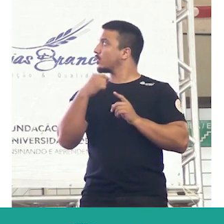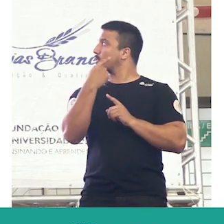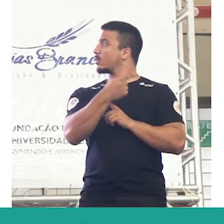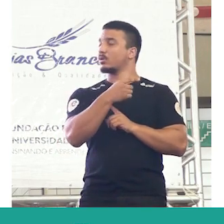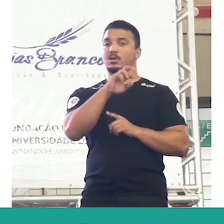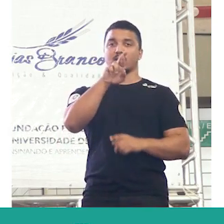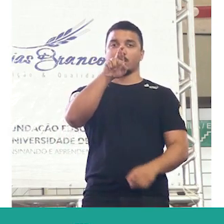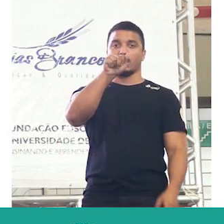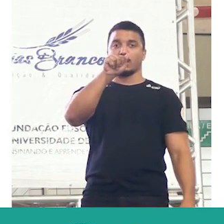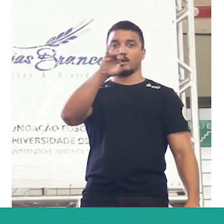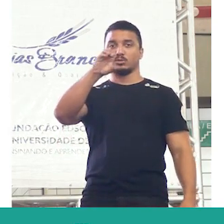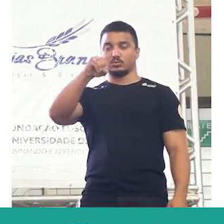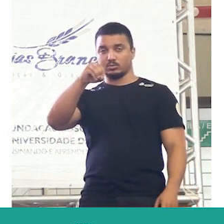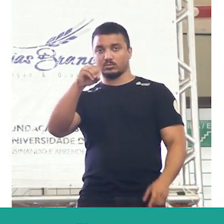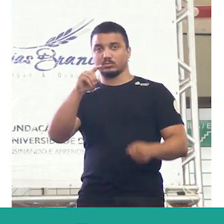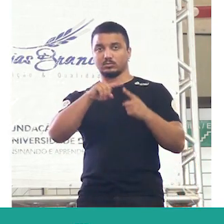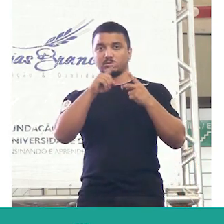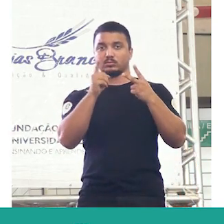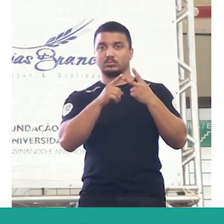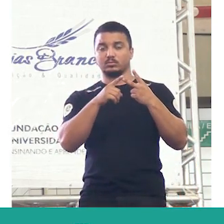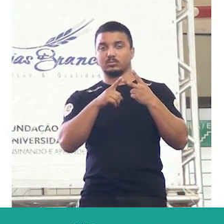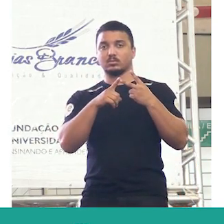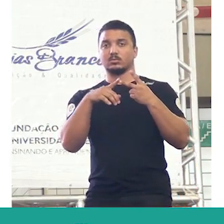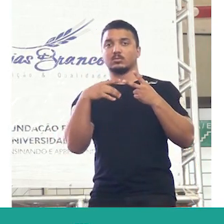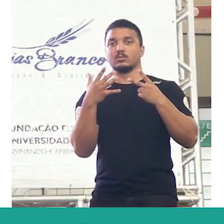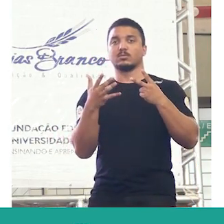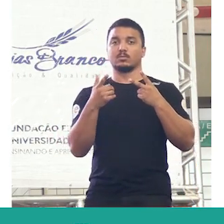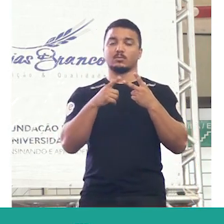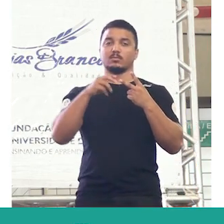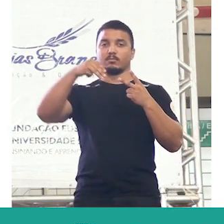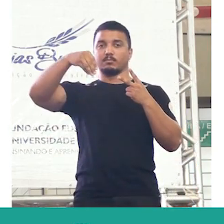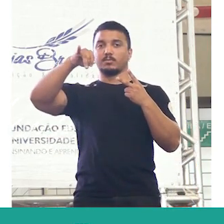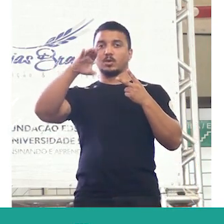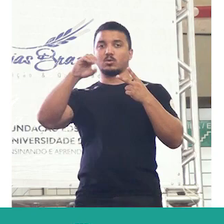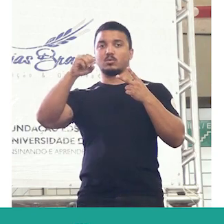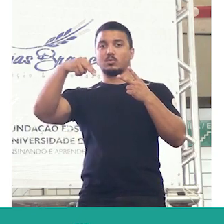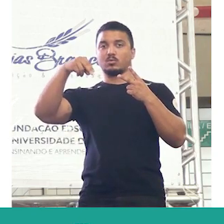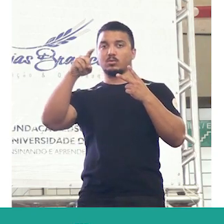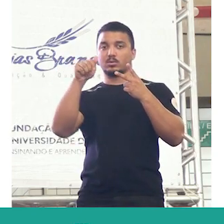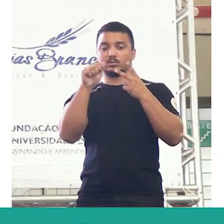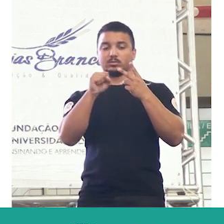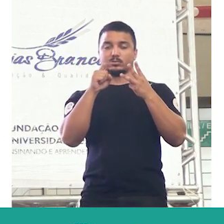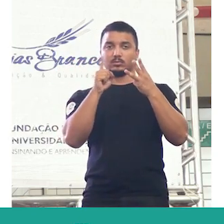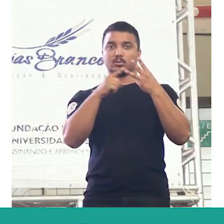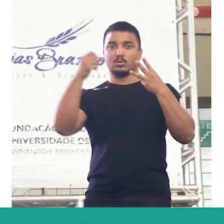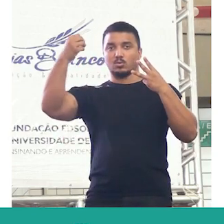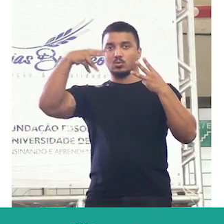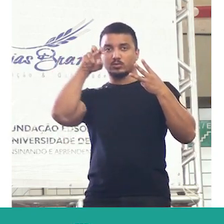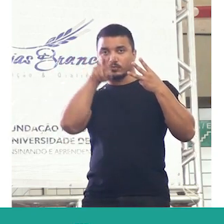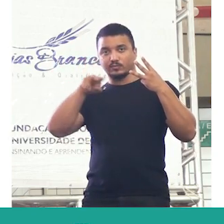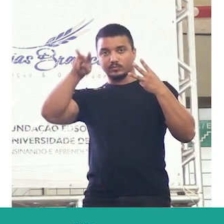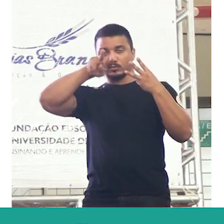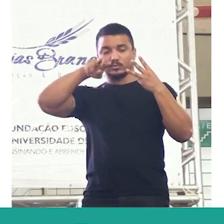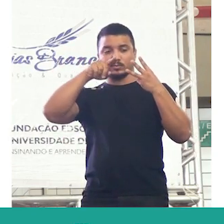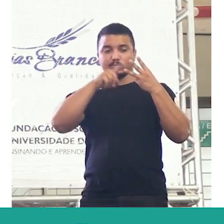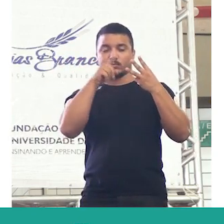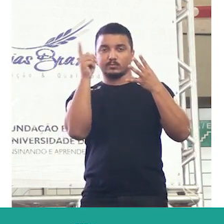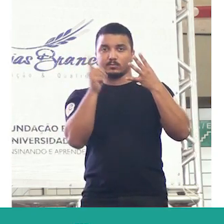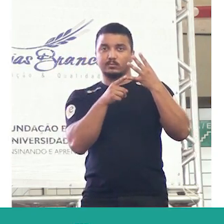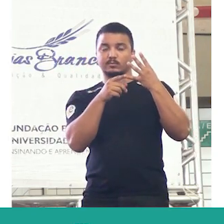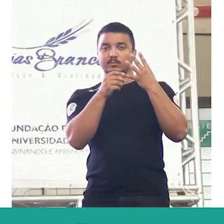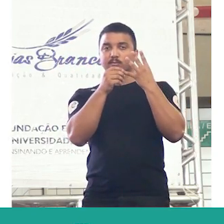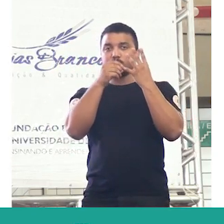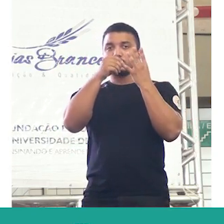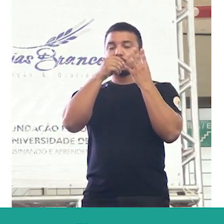Depois, rádio, AM, FM. Depois, micro-ondas. Depois, luz visível. Depois da